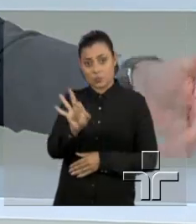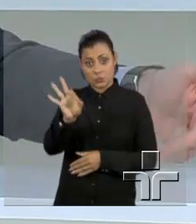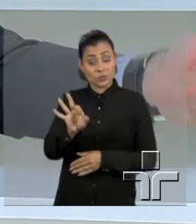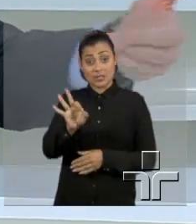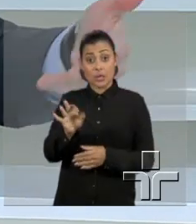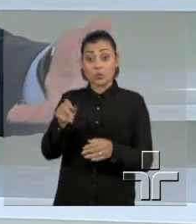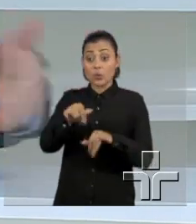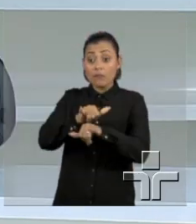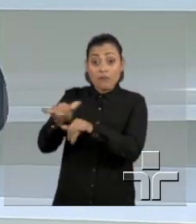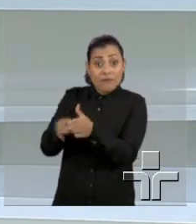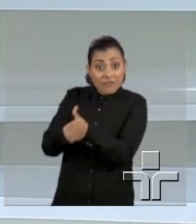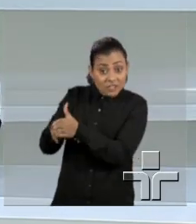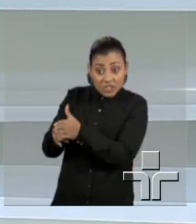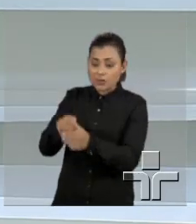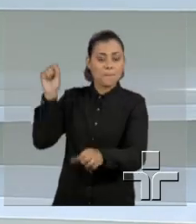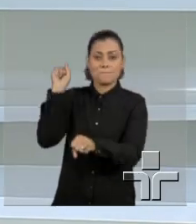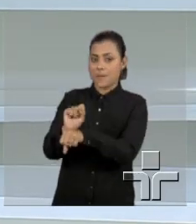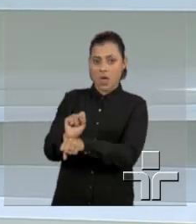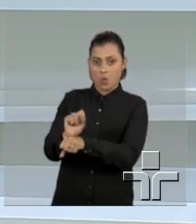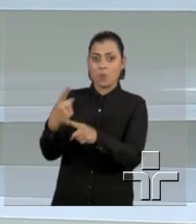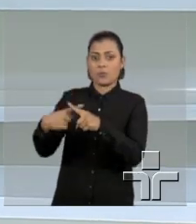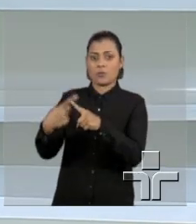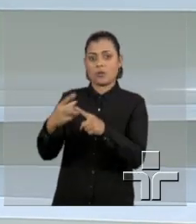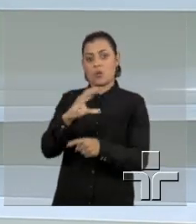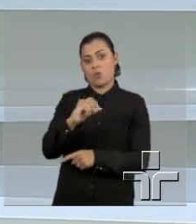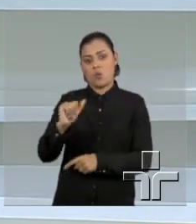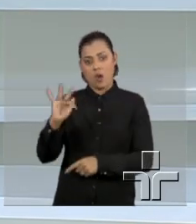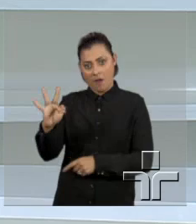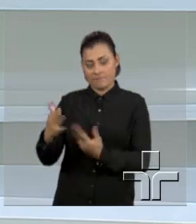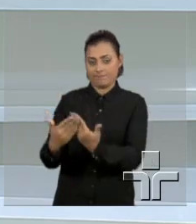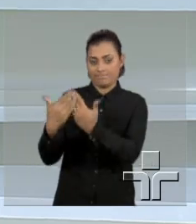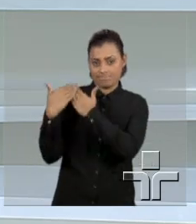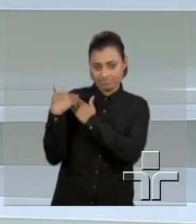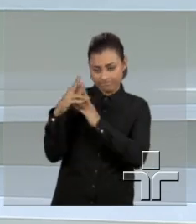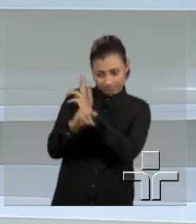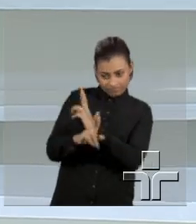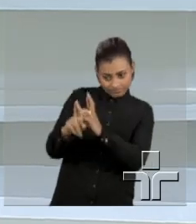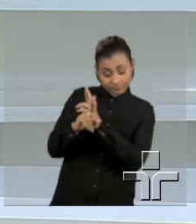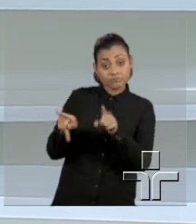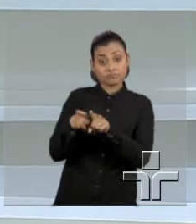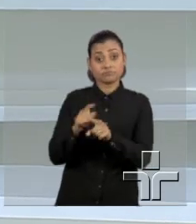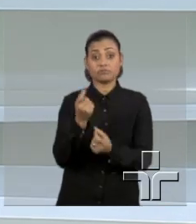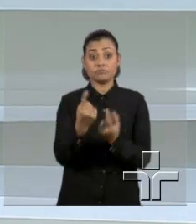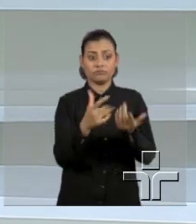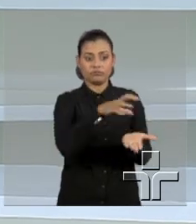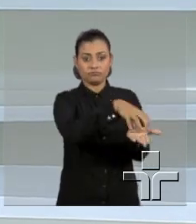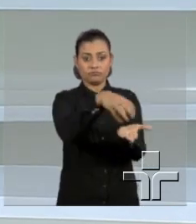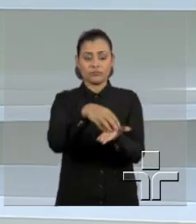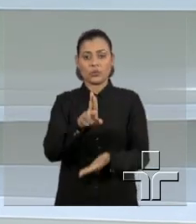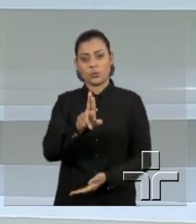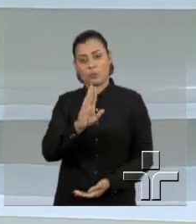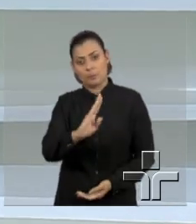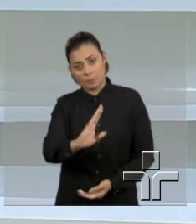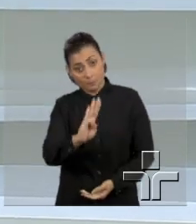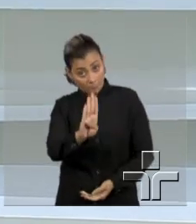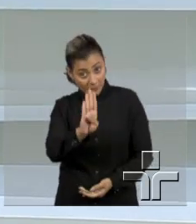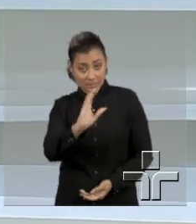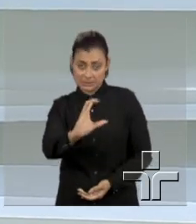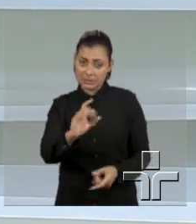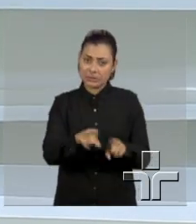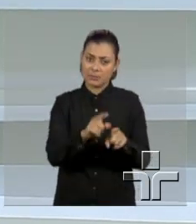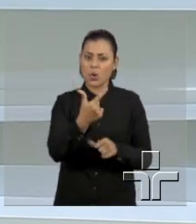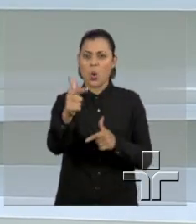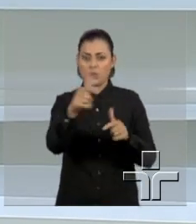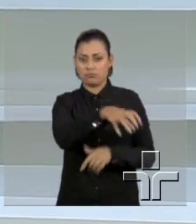que dependem de dados sem autorização do judicial do COAF e de outros órgãos como o BC, etc., e ele